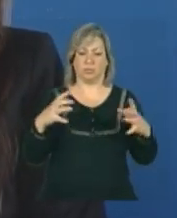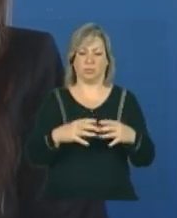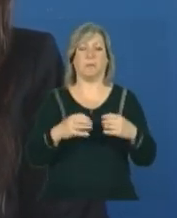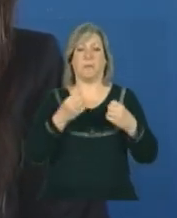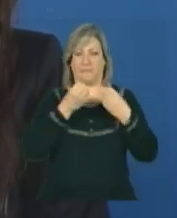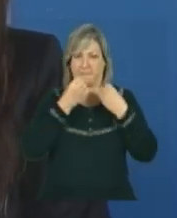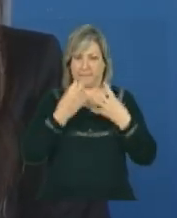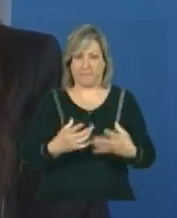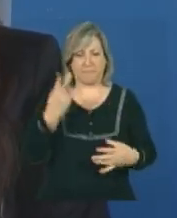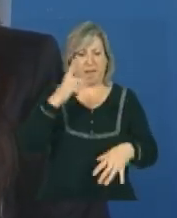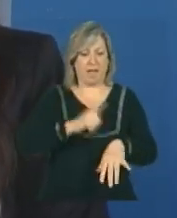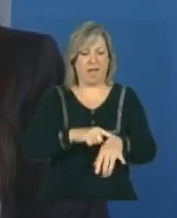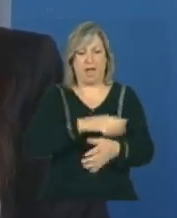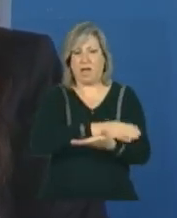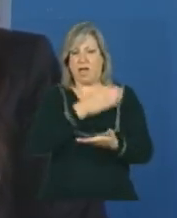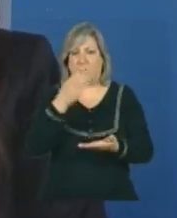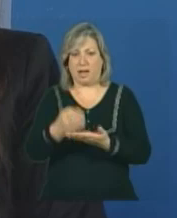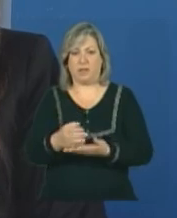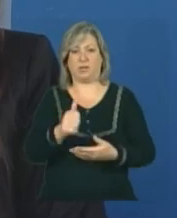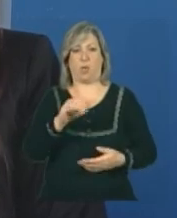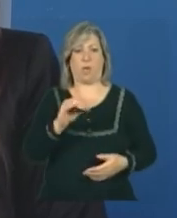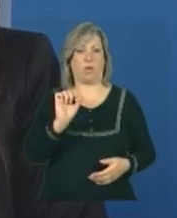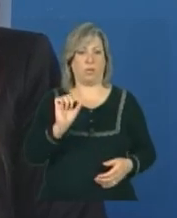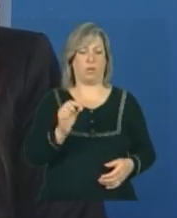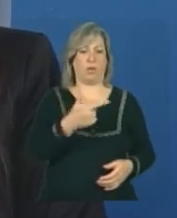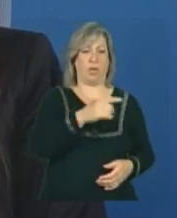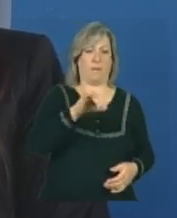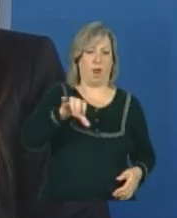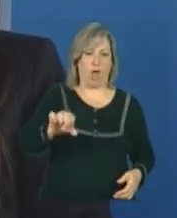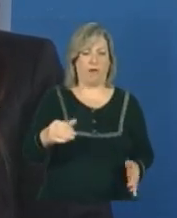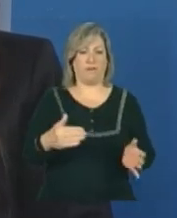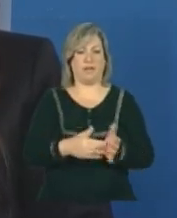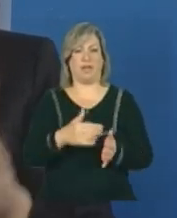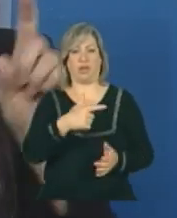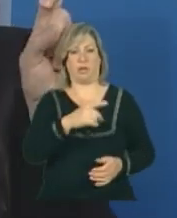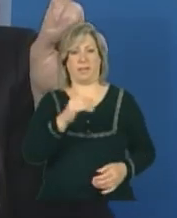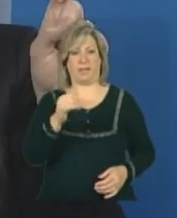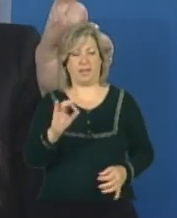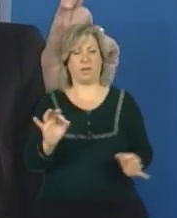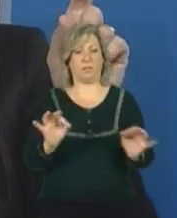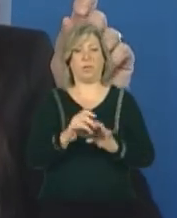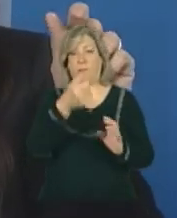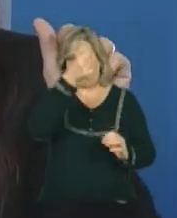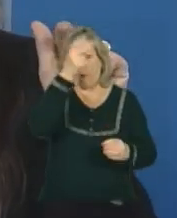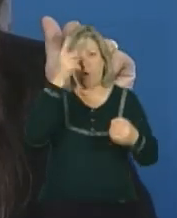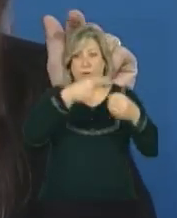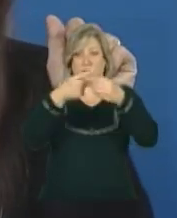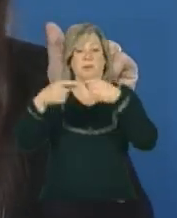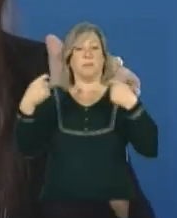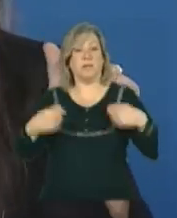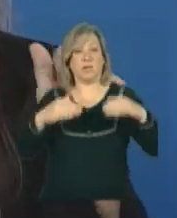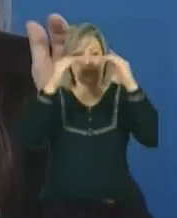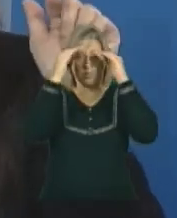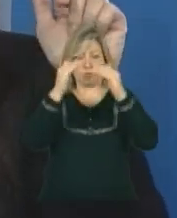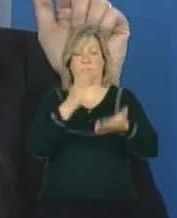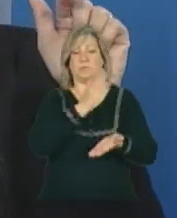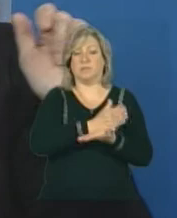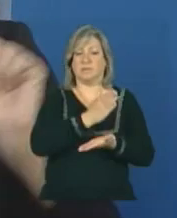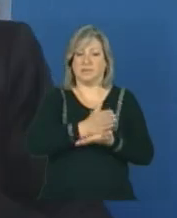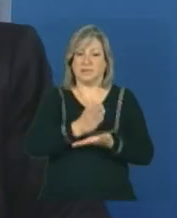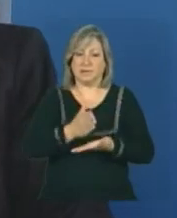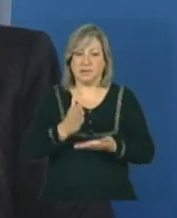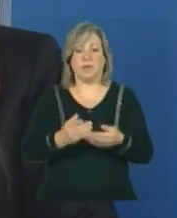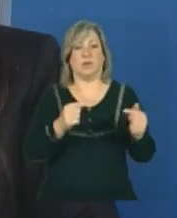para o período anual que se encerrou, ou seja, 2009-2010. Então, os municípios têm que estar cumprindo o dever de casa, fazendo